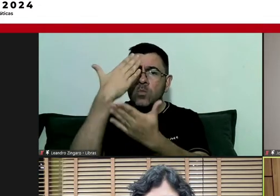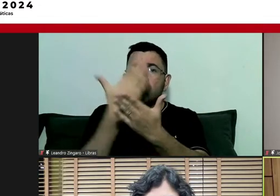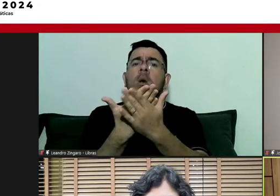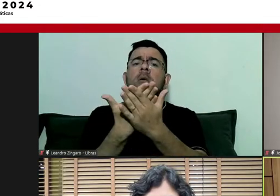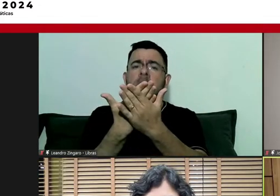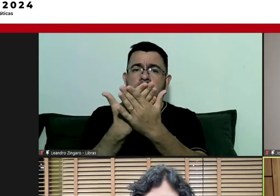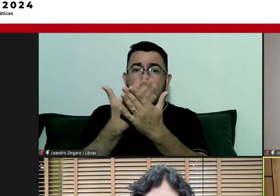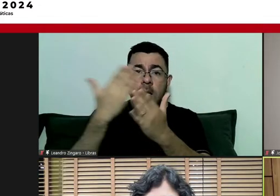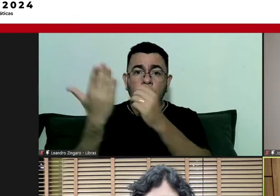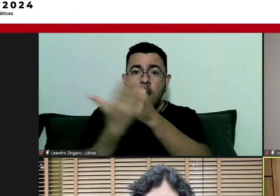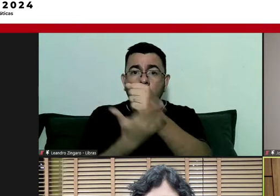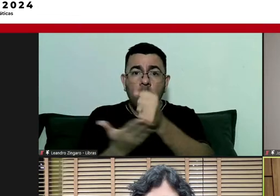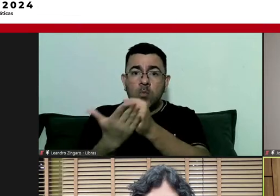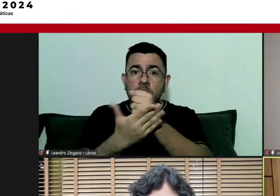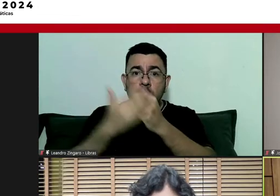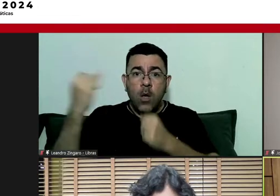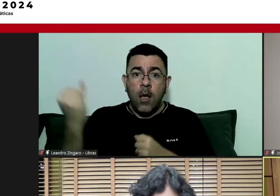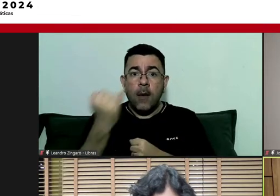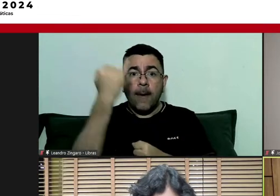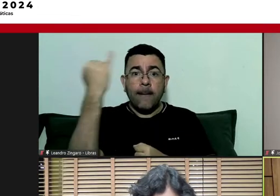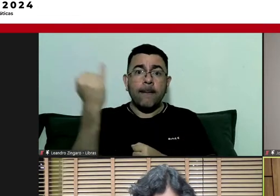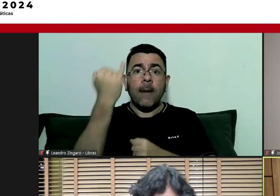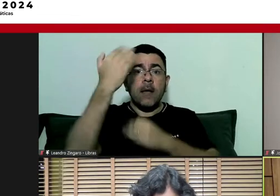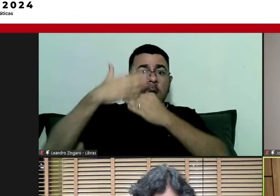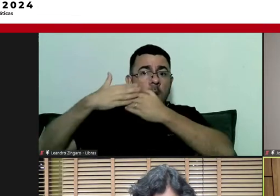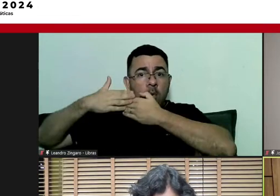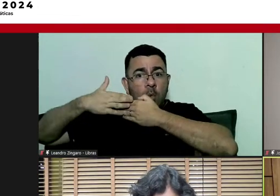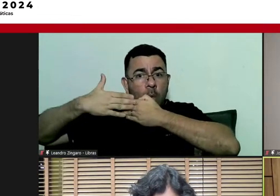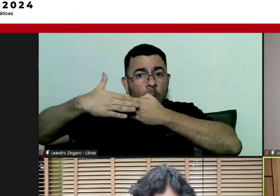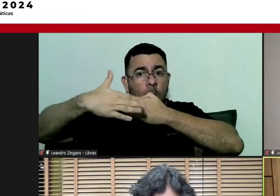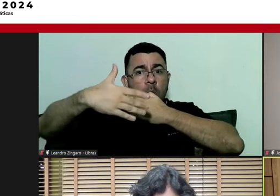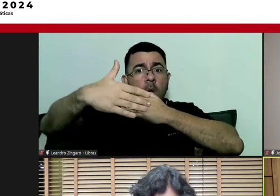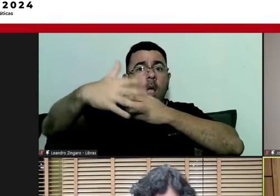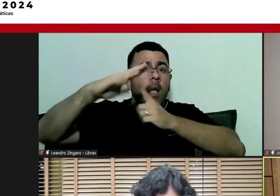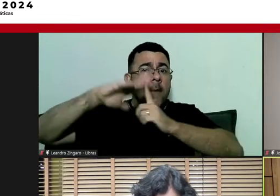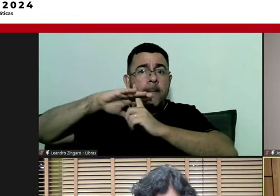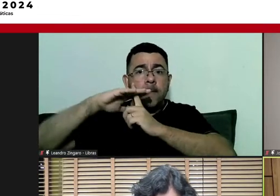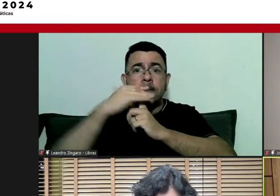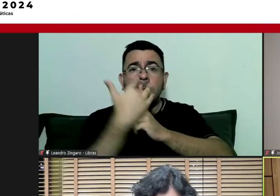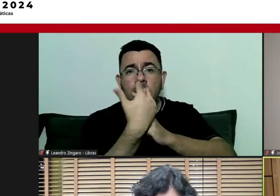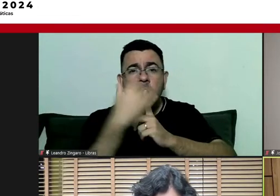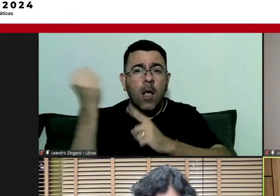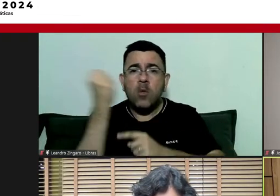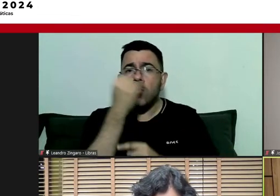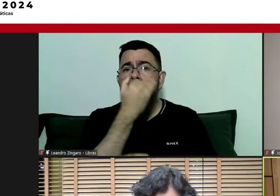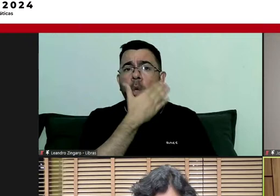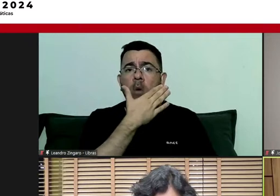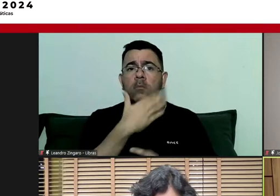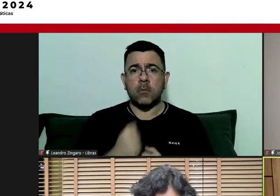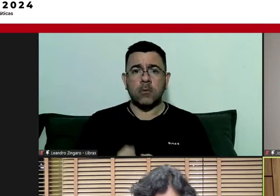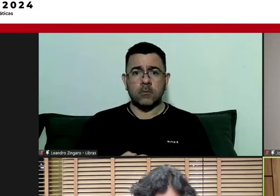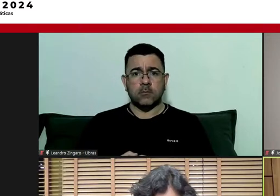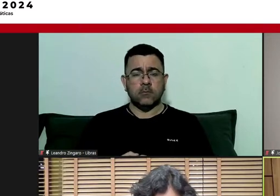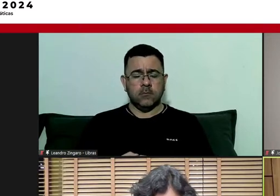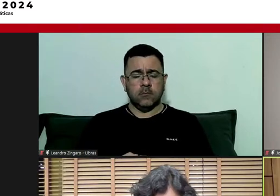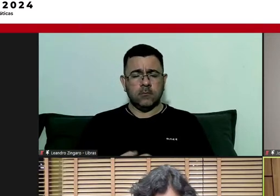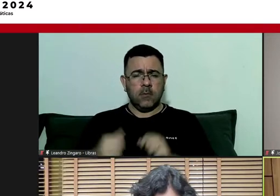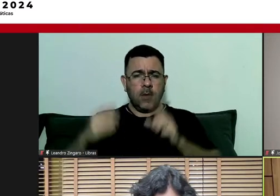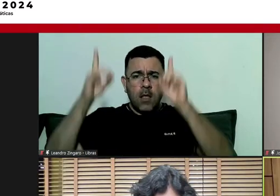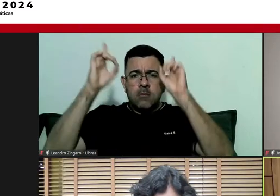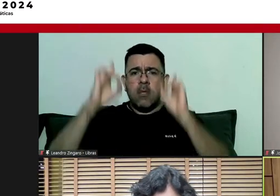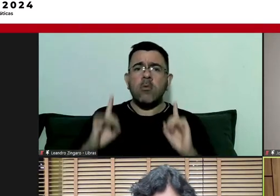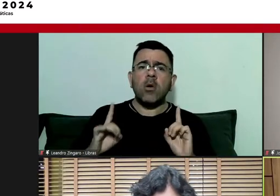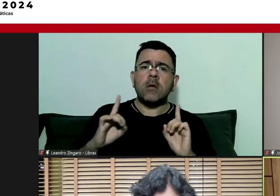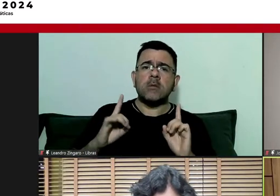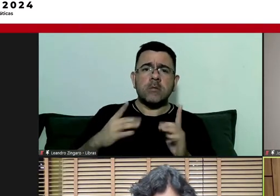fundamental para o avanço de um programa socialista de um programa moderno e de um programa democrático né é a